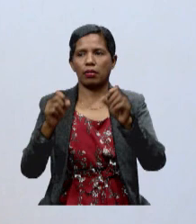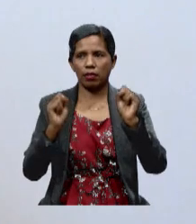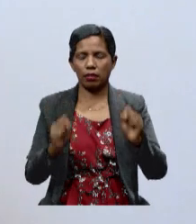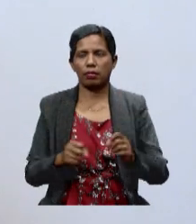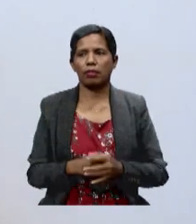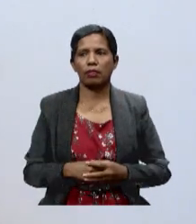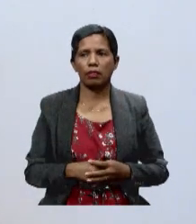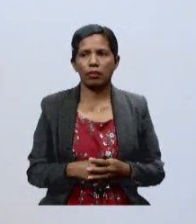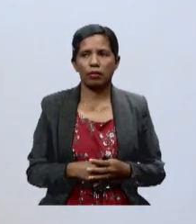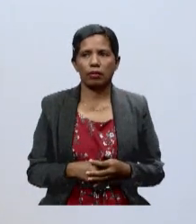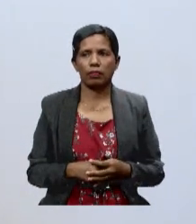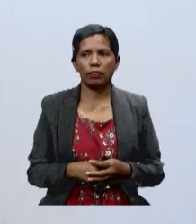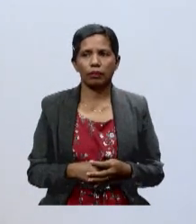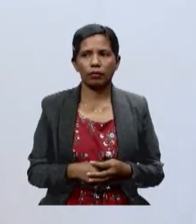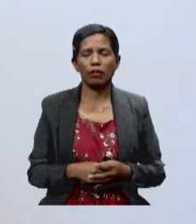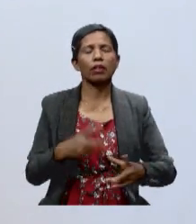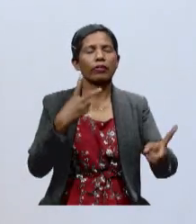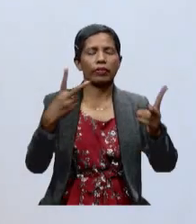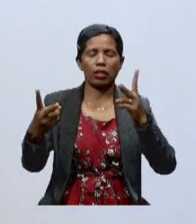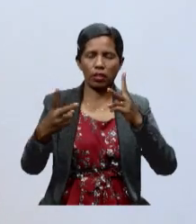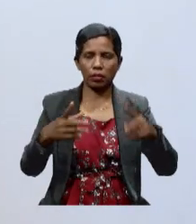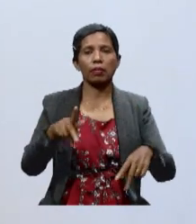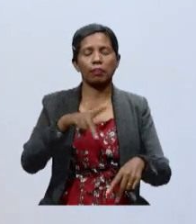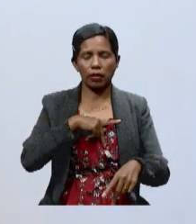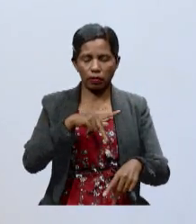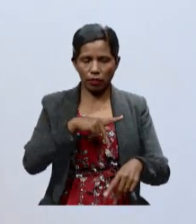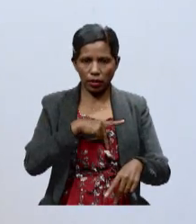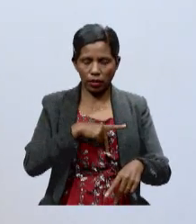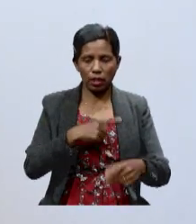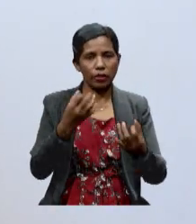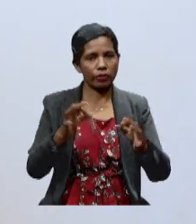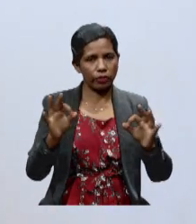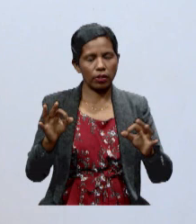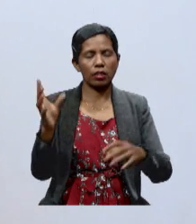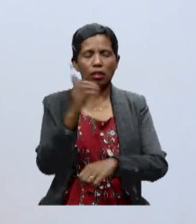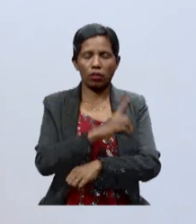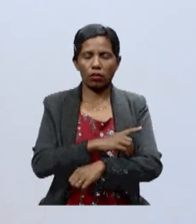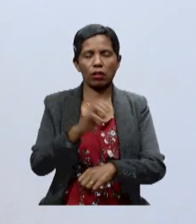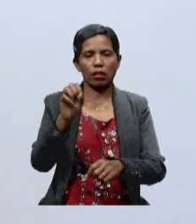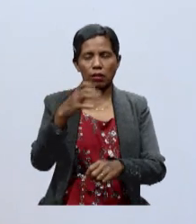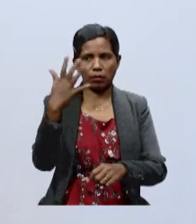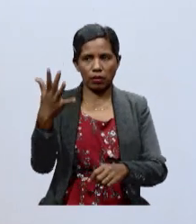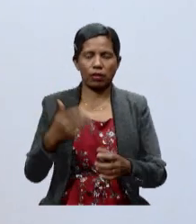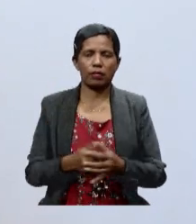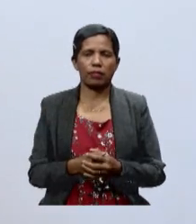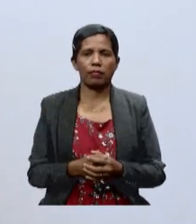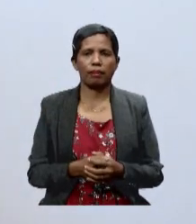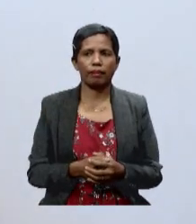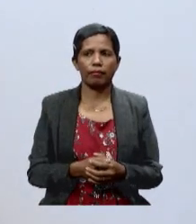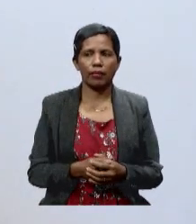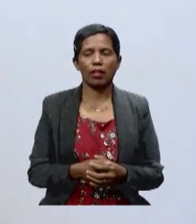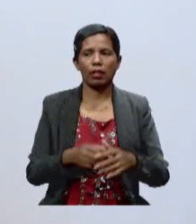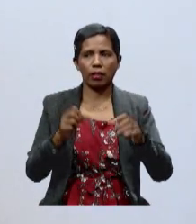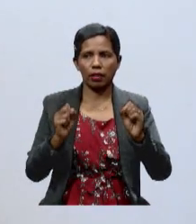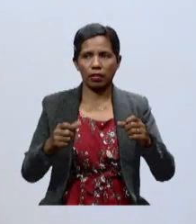ou viagem ser neve liu 15 dias. Então nesse normal é lá né, presidente da república, só que